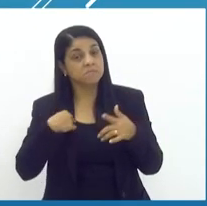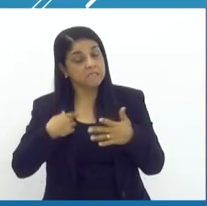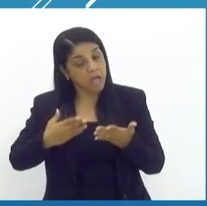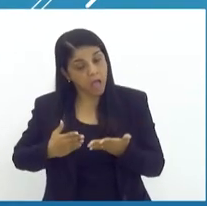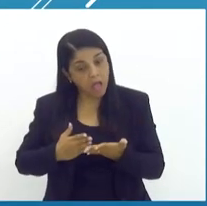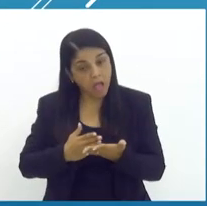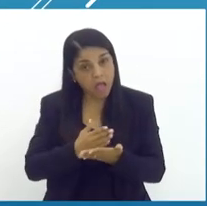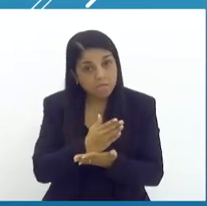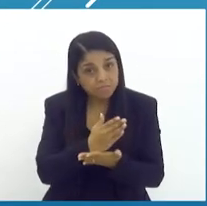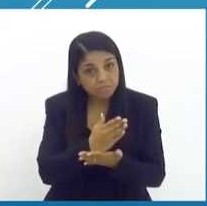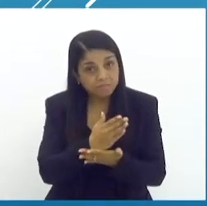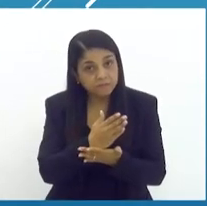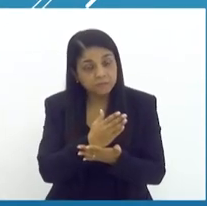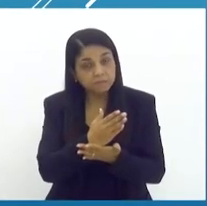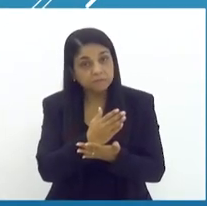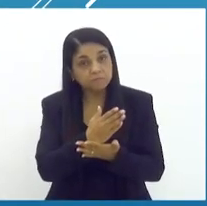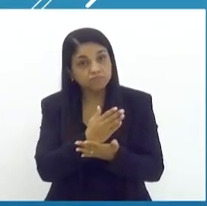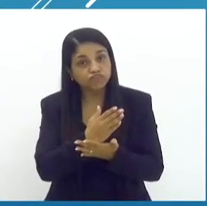direta